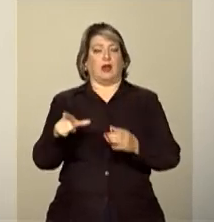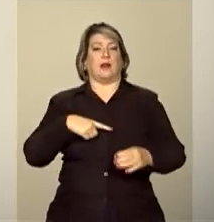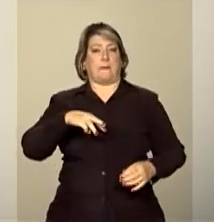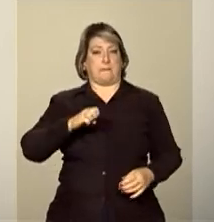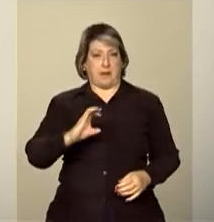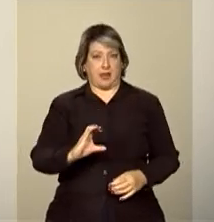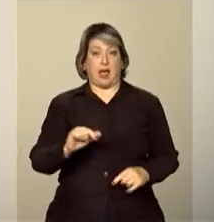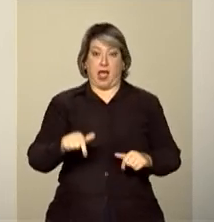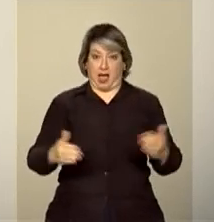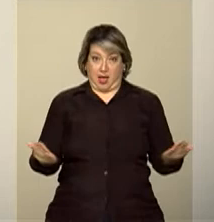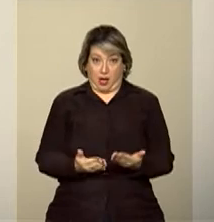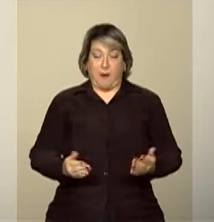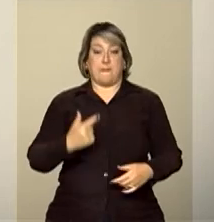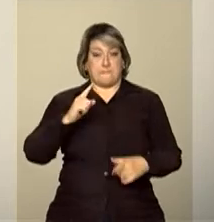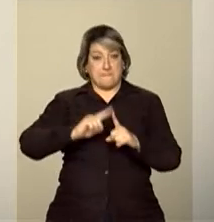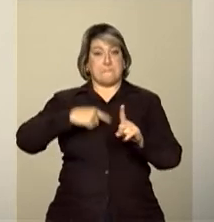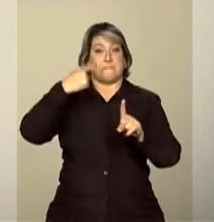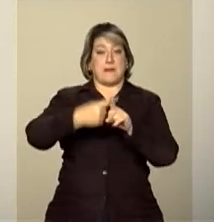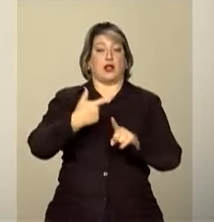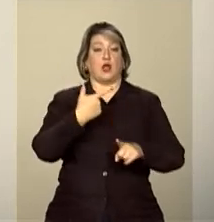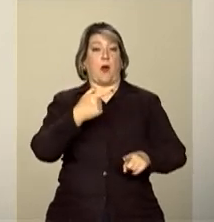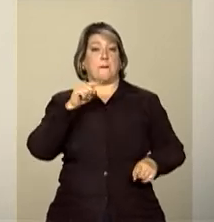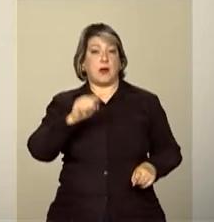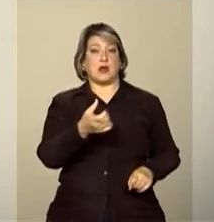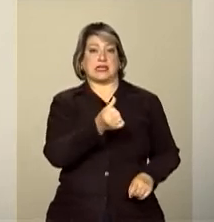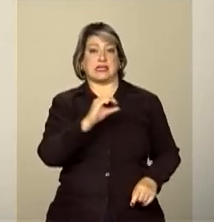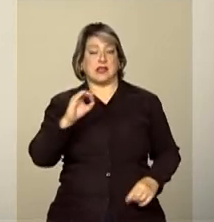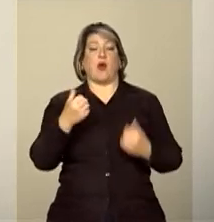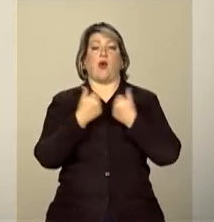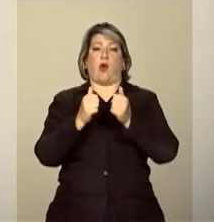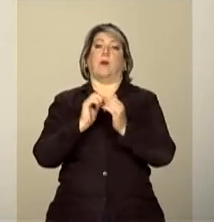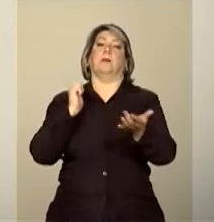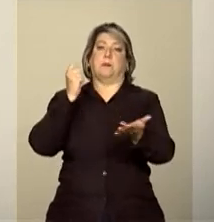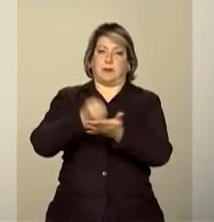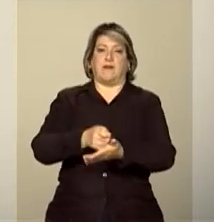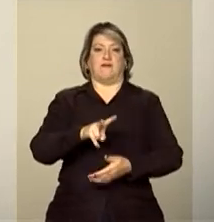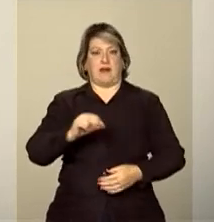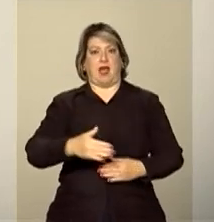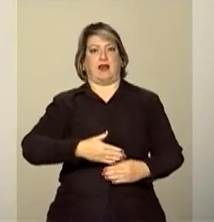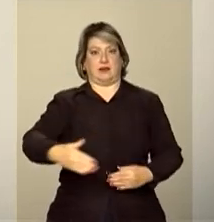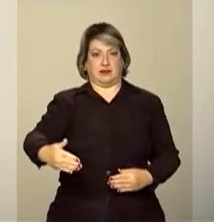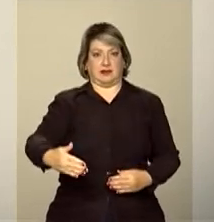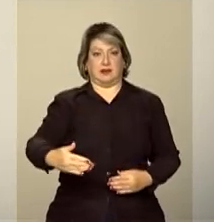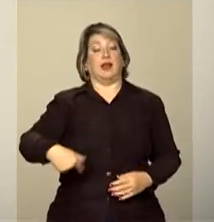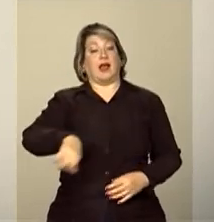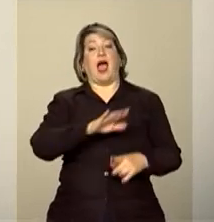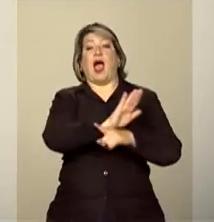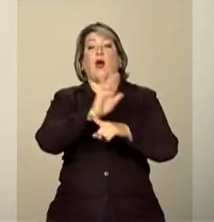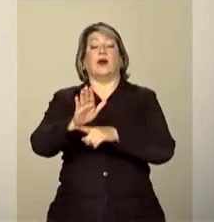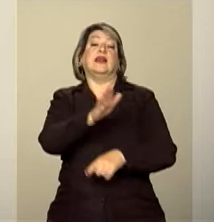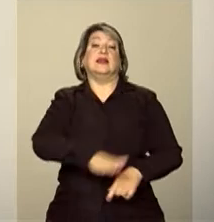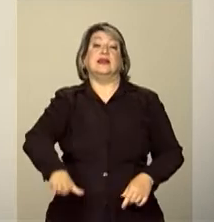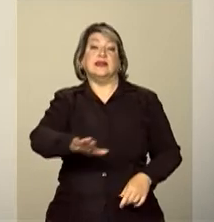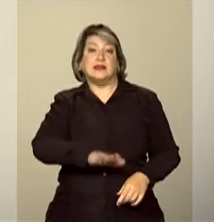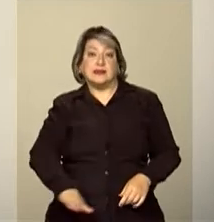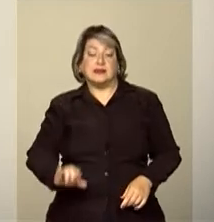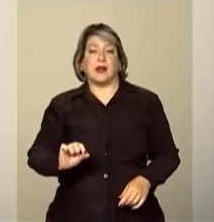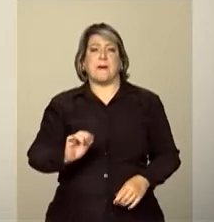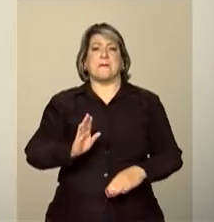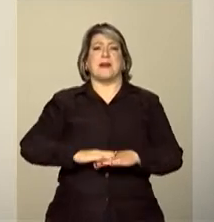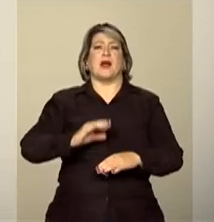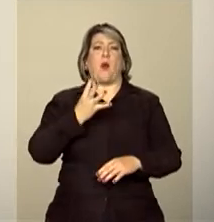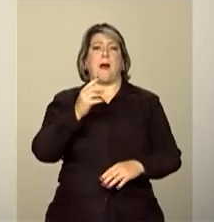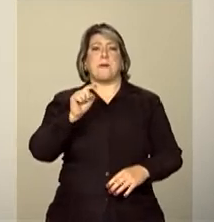mas 2.600 ônibus serão adquiridos com eles beneficiam as crianças de mais de